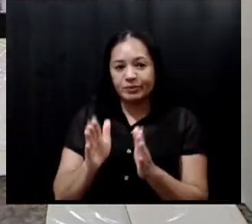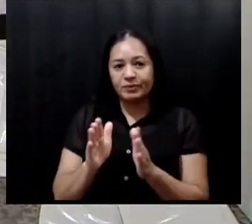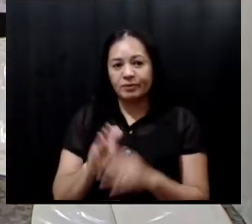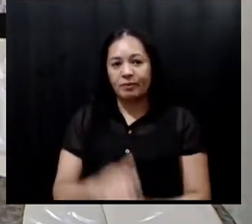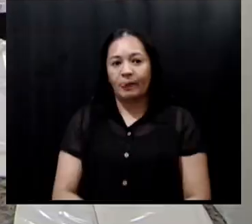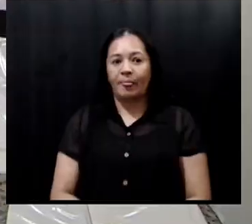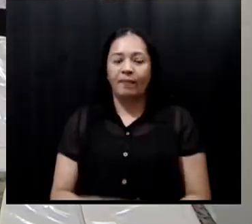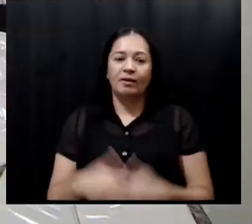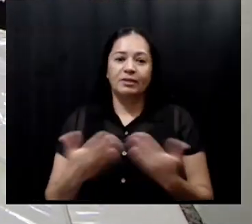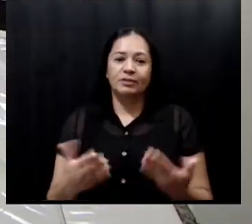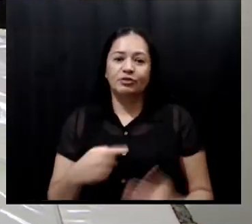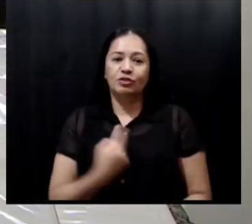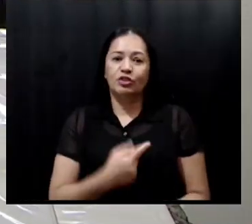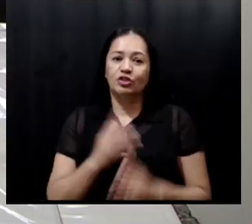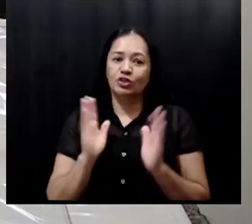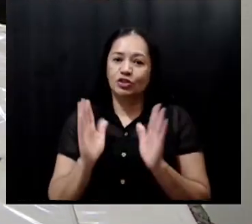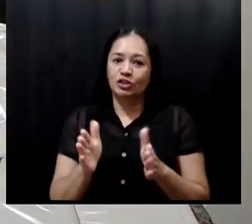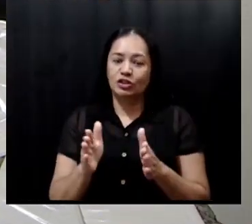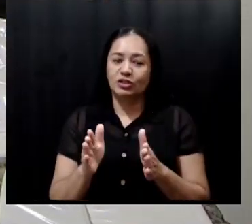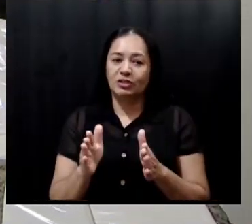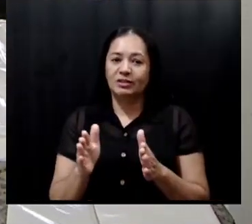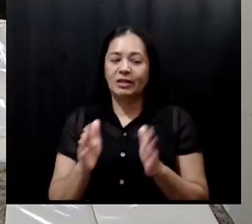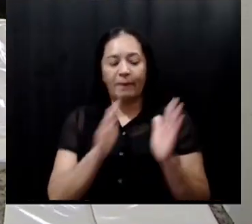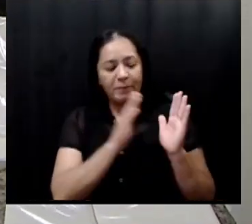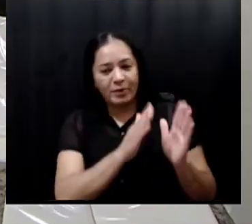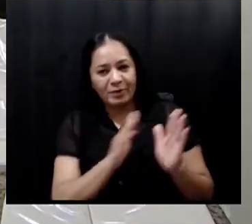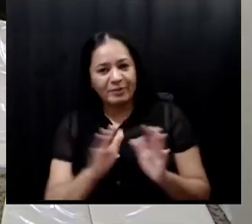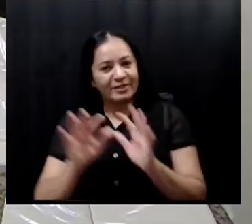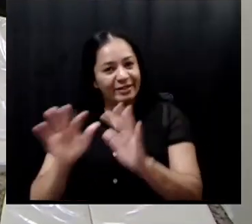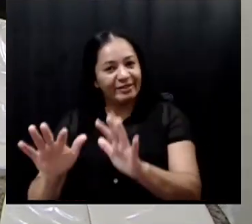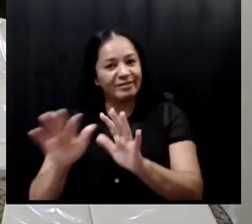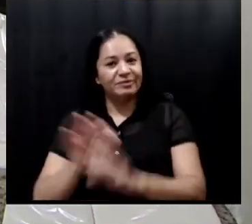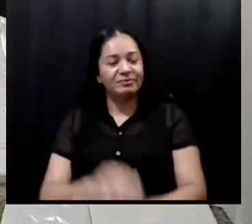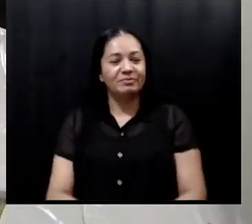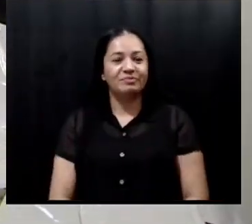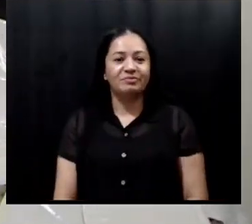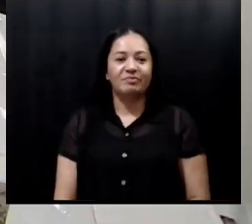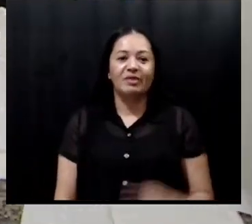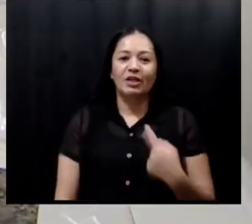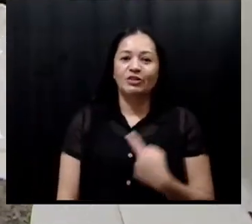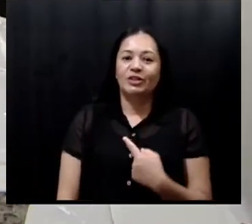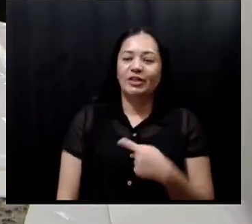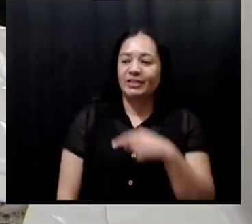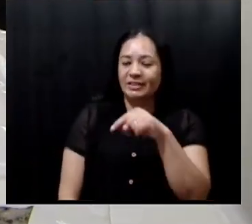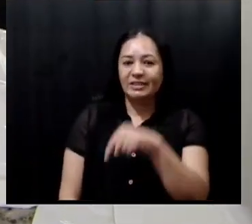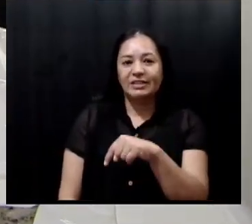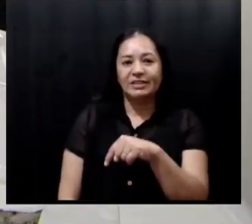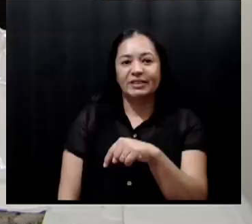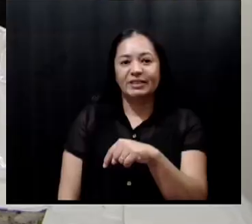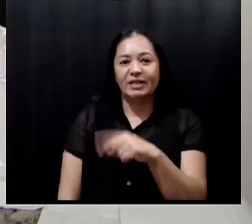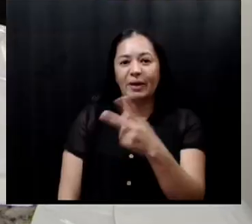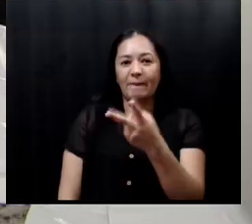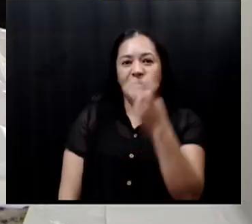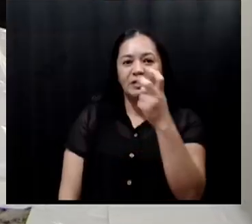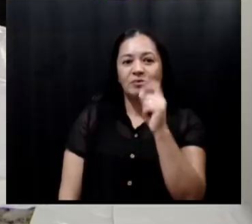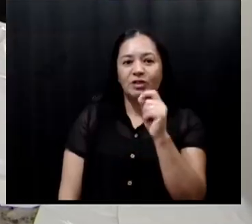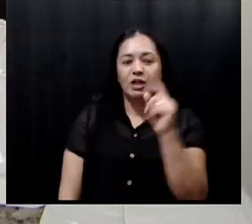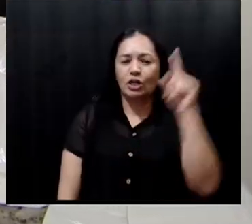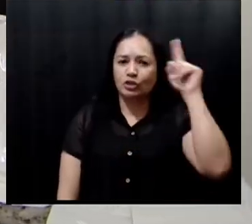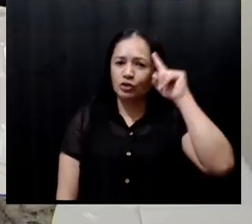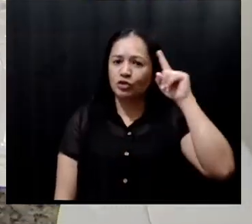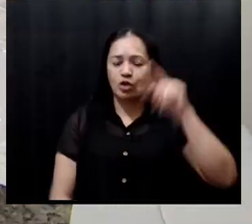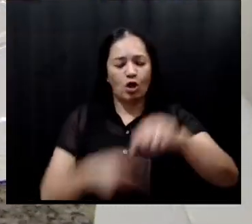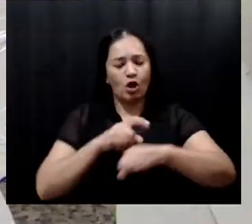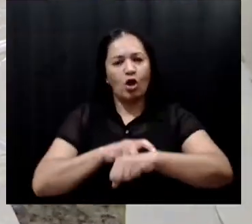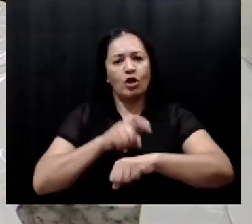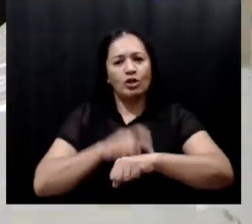já estamos nesse processo aí. A gente está, inclusive, aqui e percebe que toda hora vem um entregador, vem